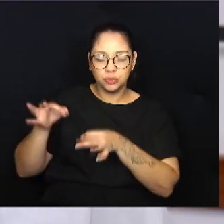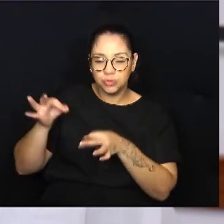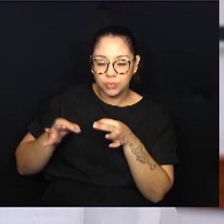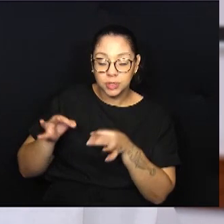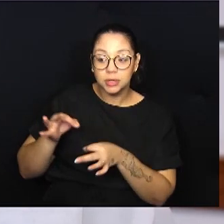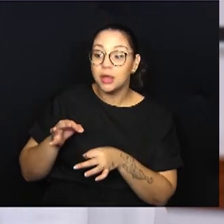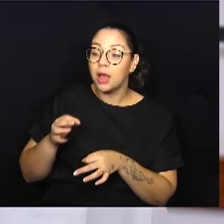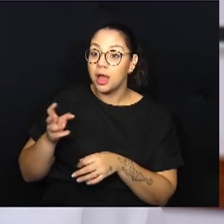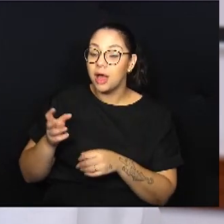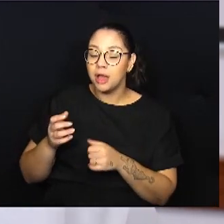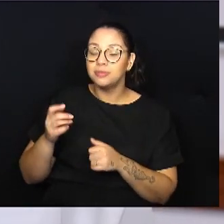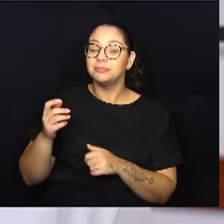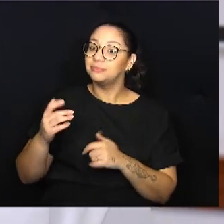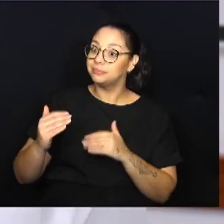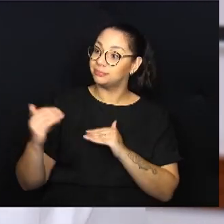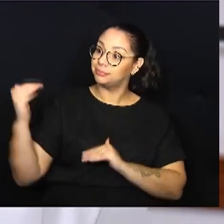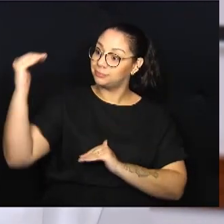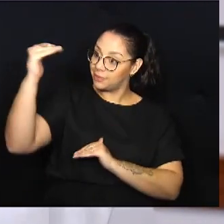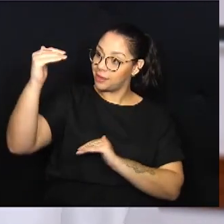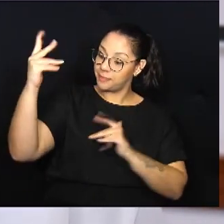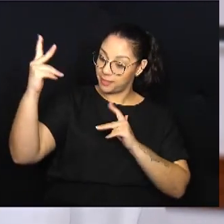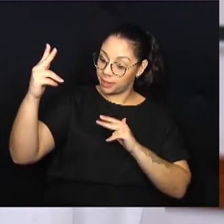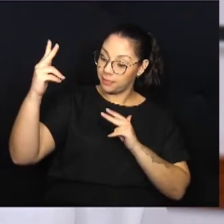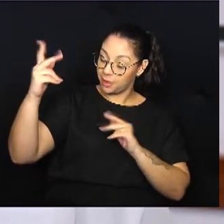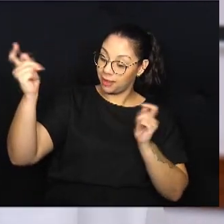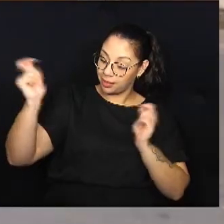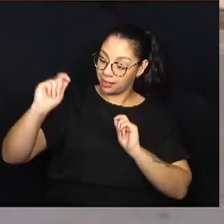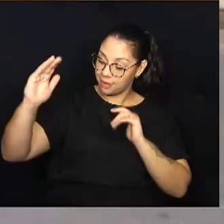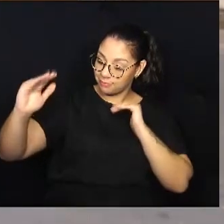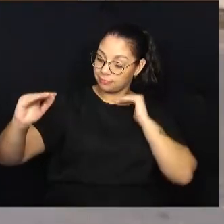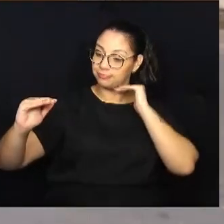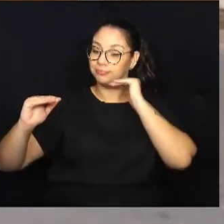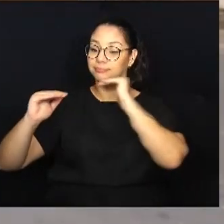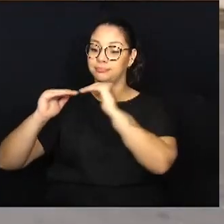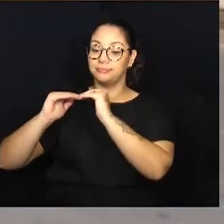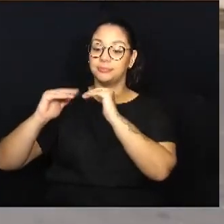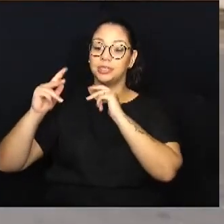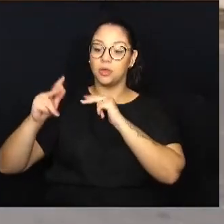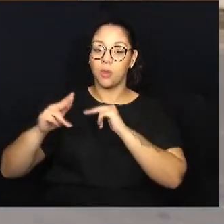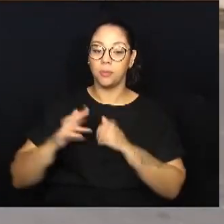eles podem chegar até a ocupar esses espaços. A Lei